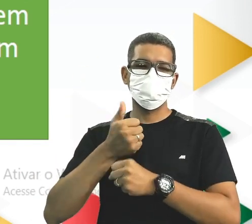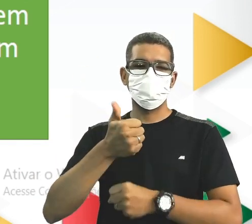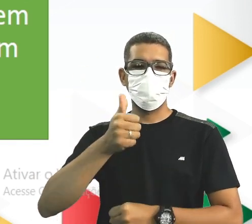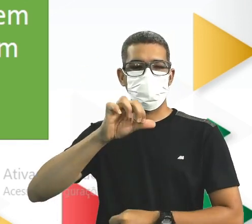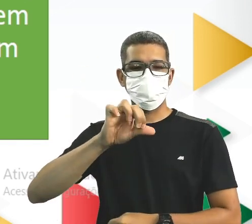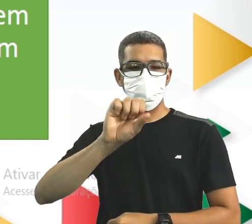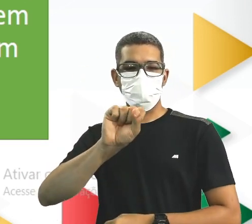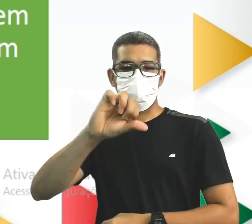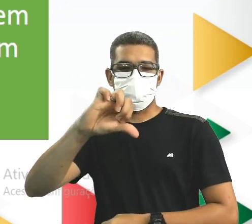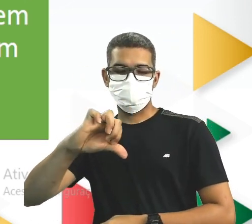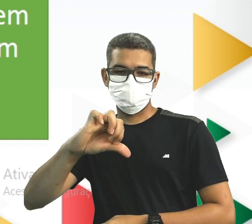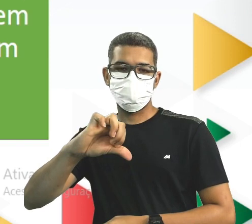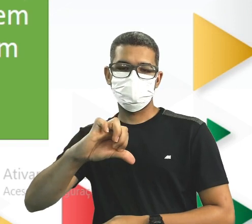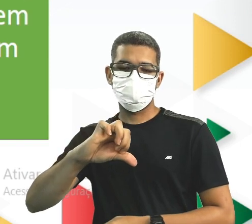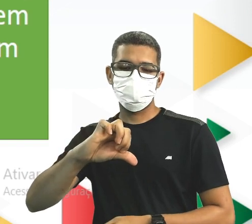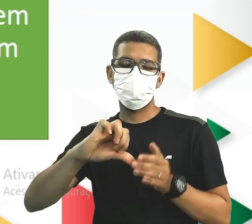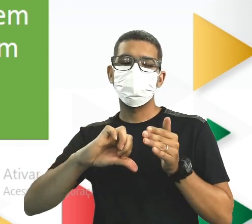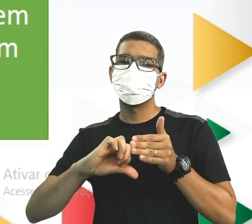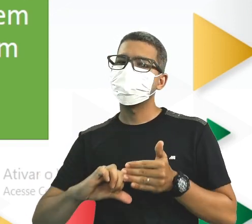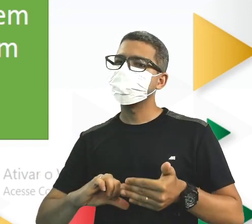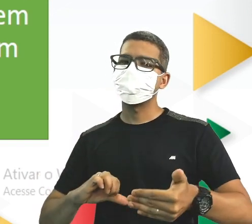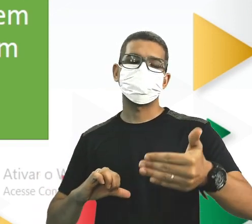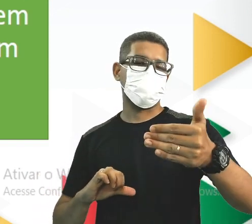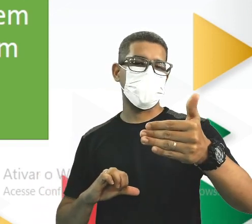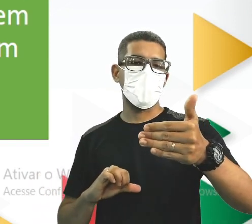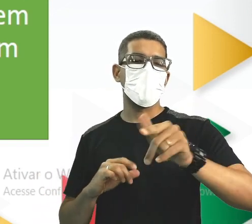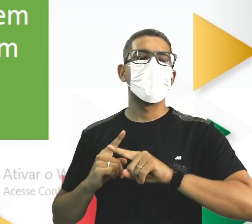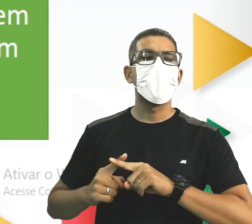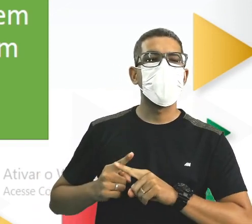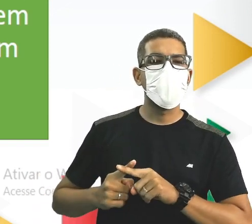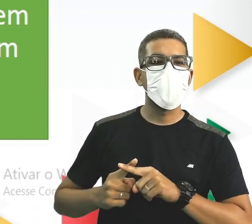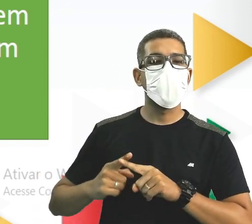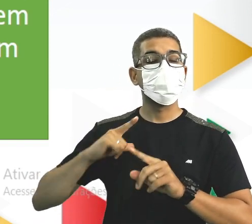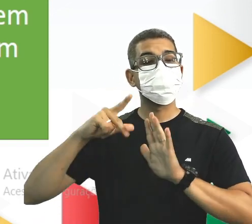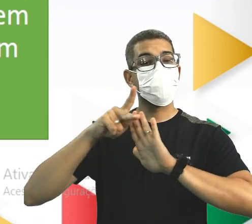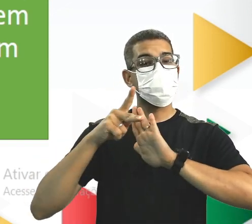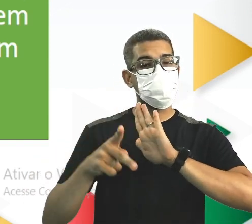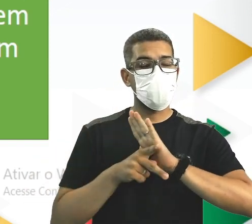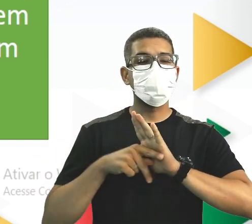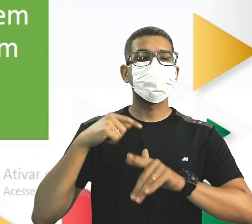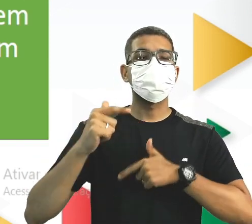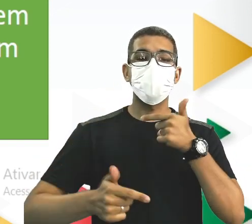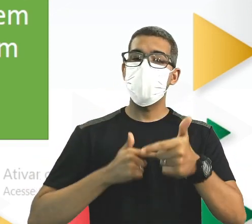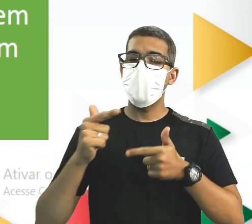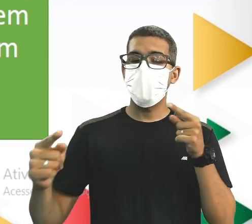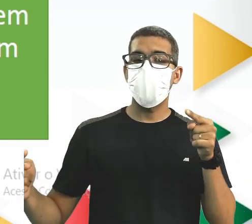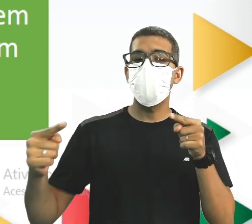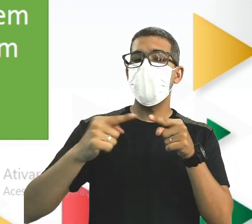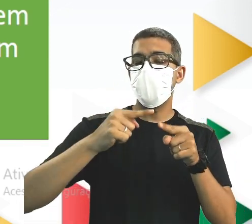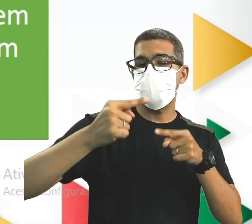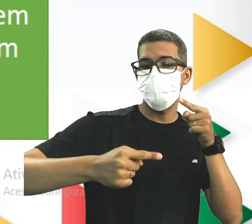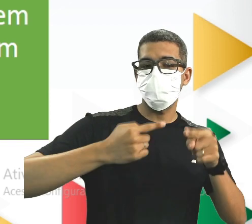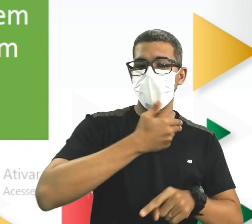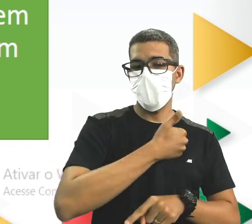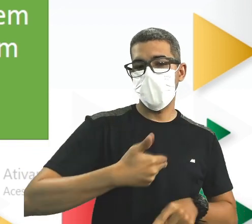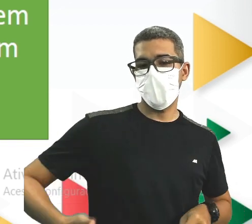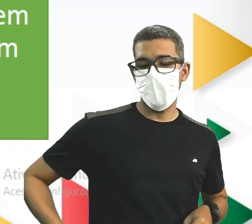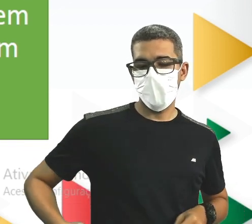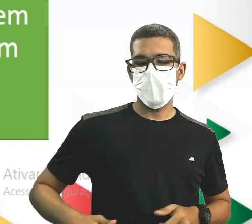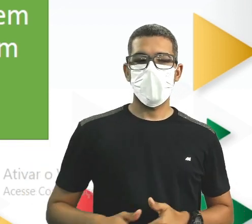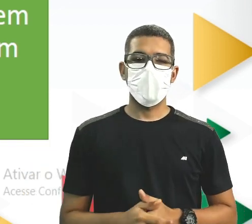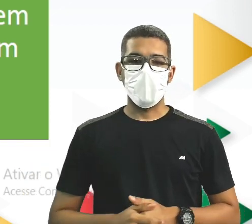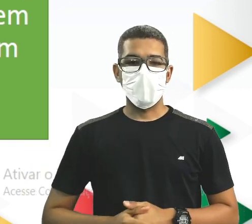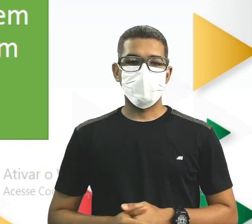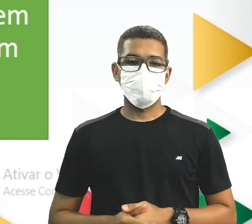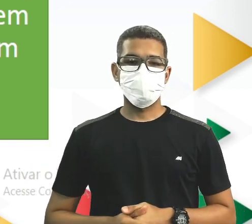1989, porque existe plano de carreira especializado nas políticas públicas, graças a Deus. Então,